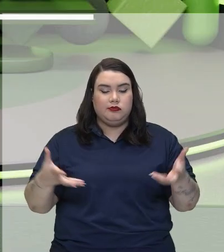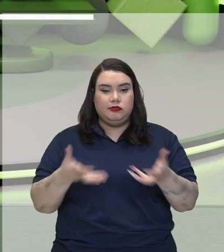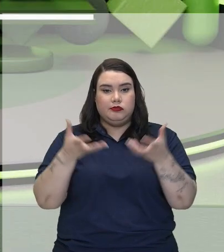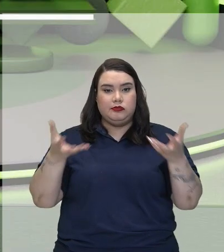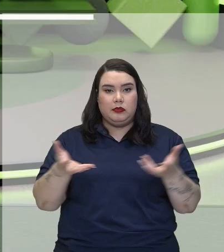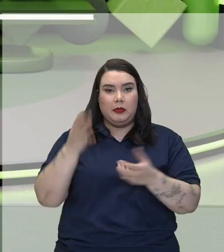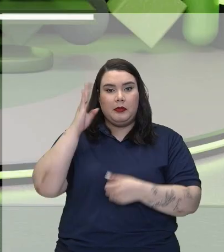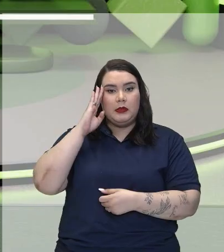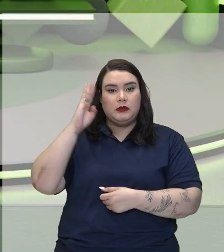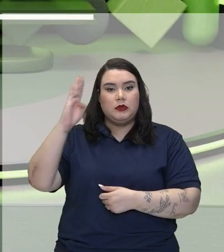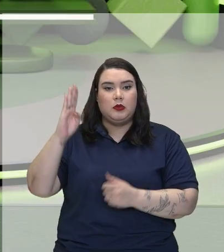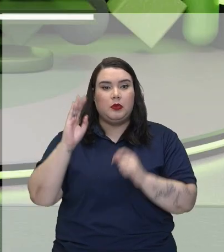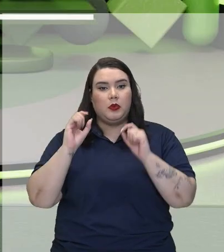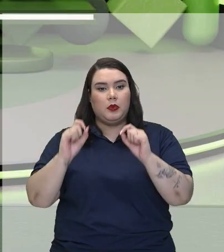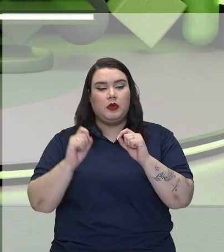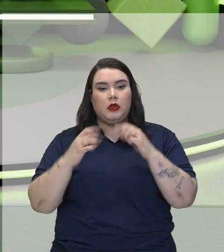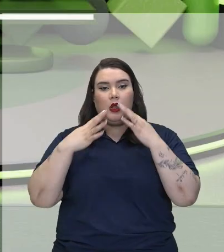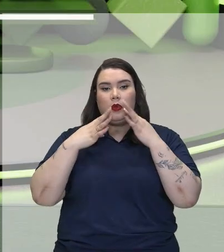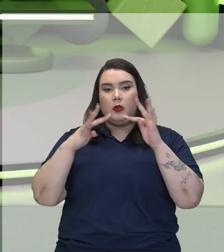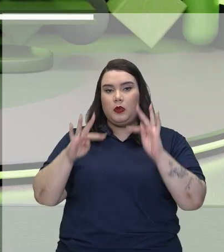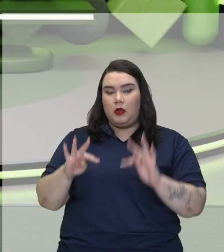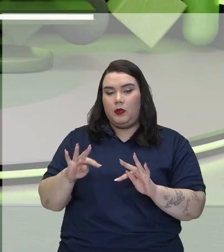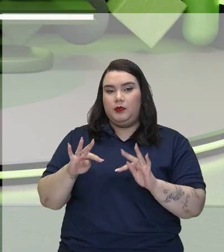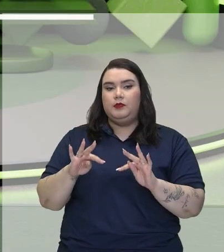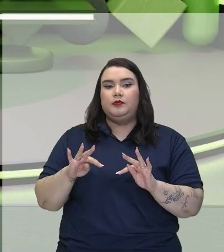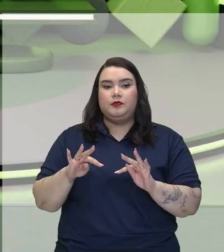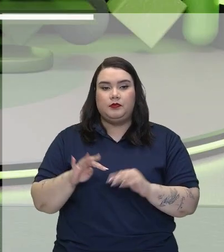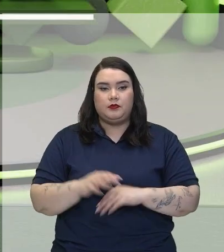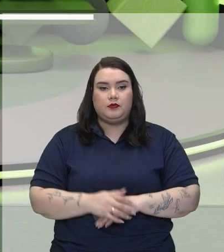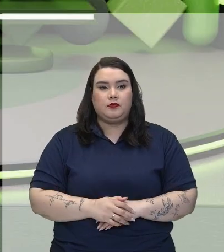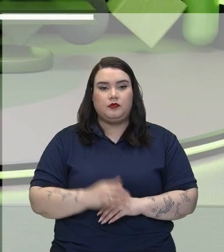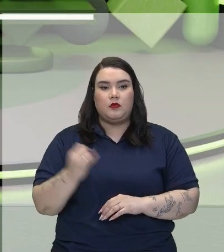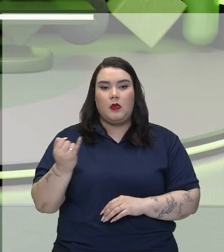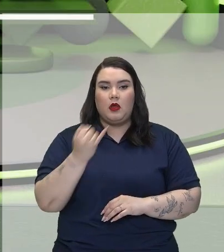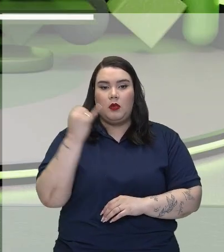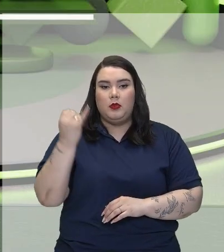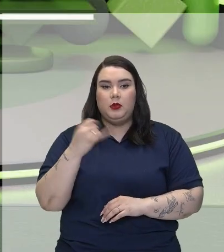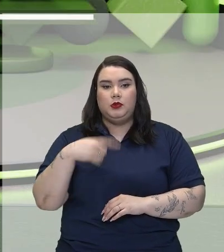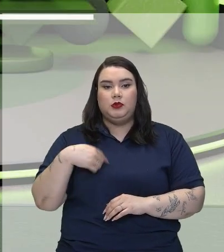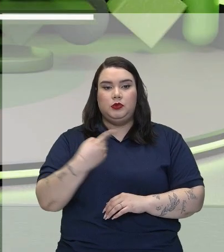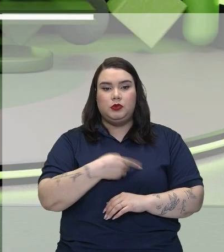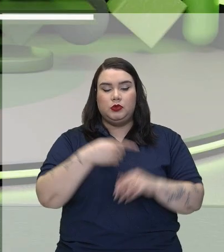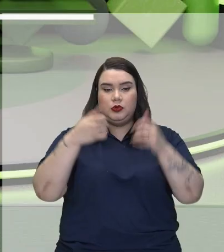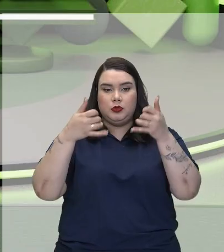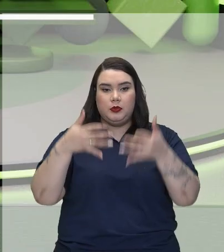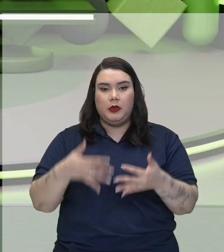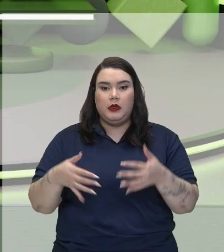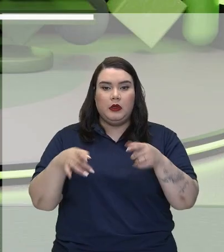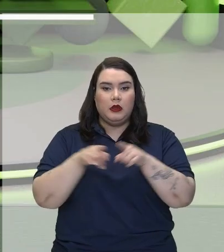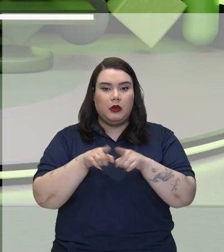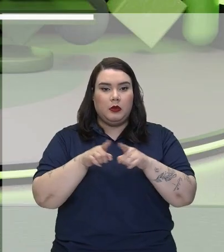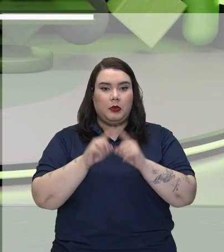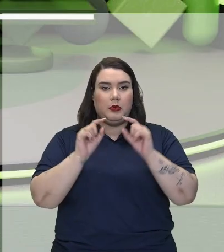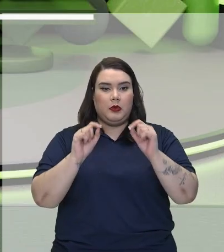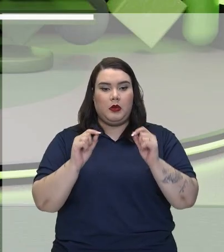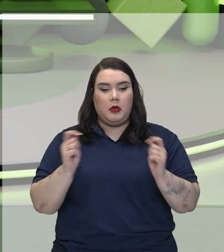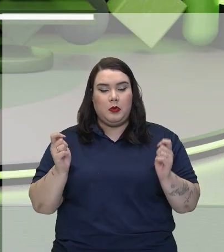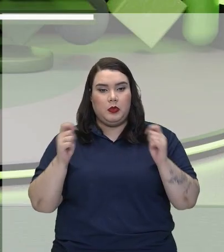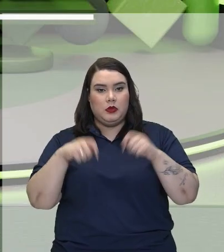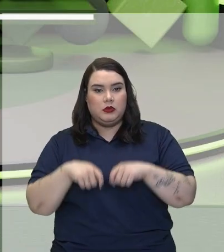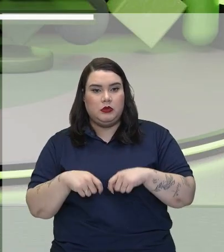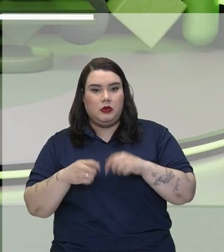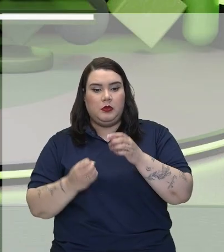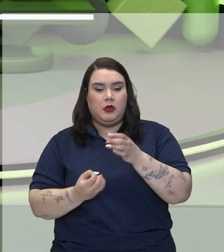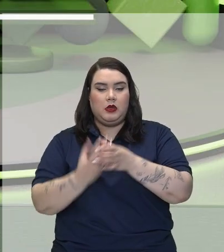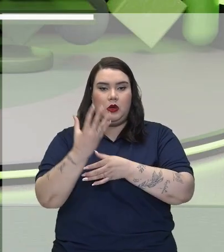impulsionado principalmente pela seleção natural. É importante a gente ressaltar também que para que ocorra ali a formação